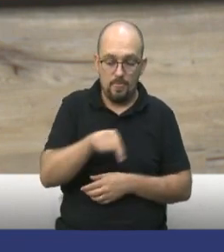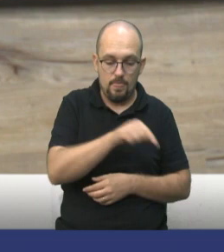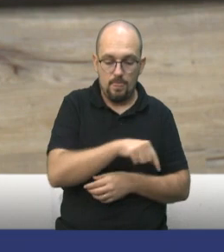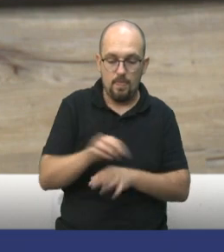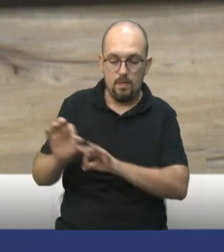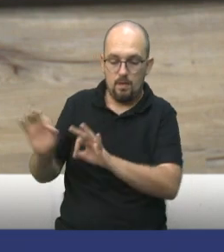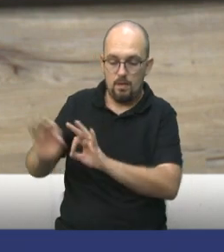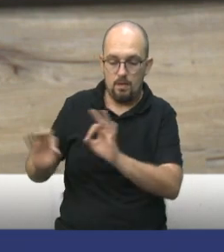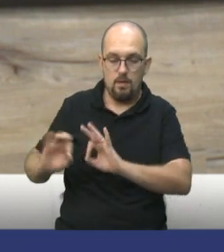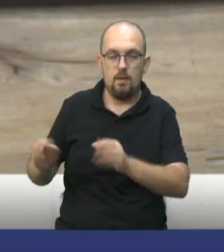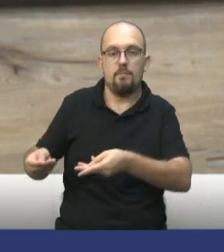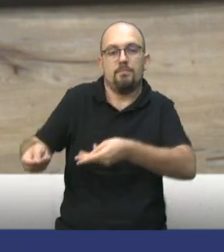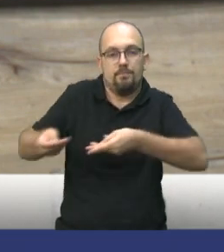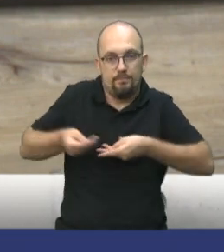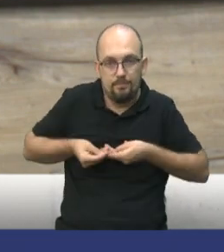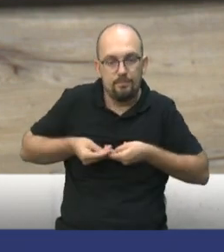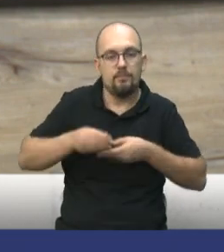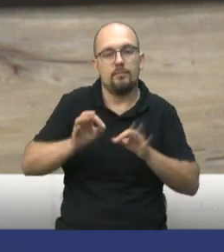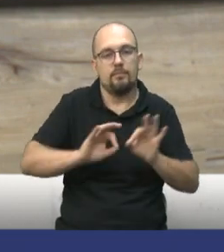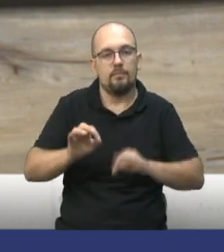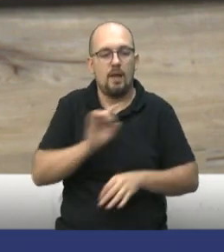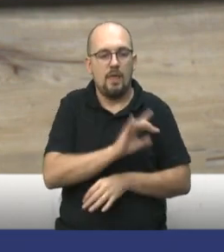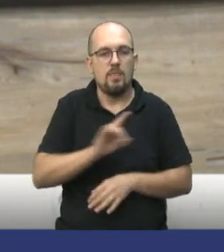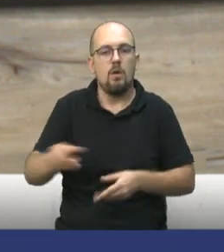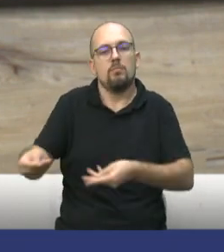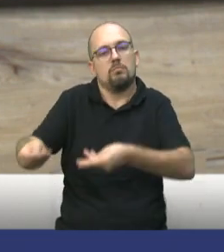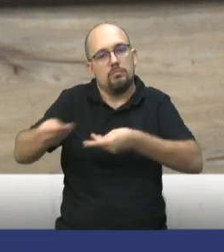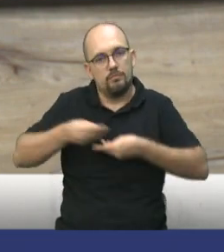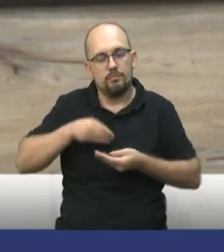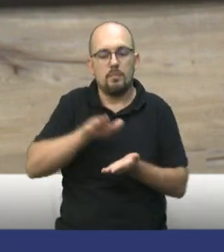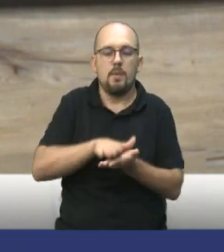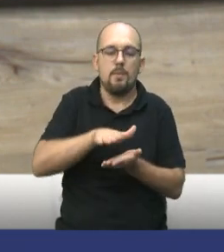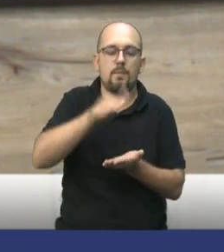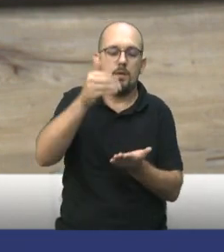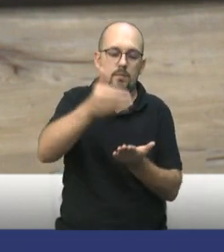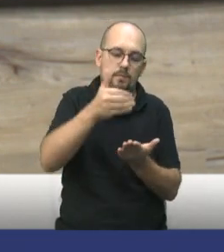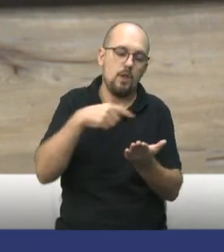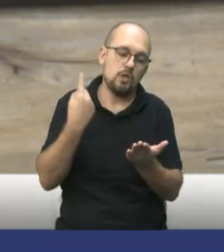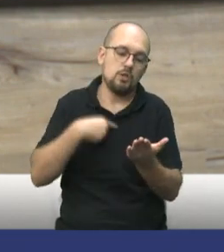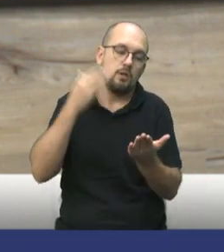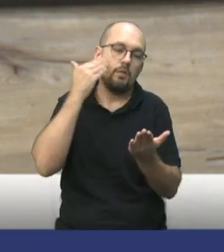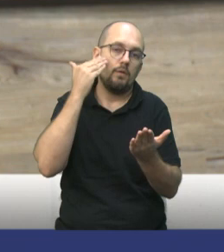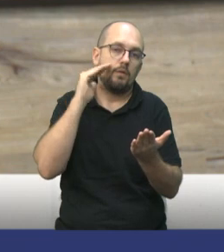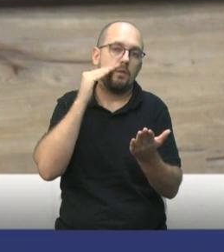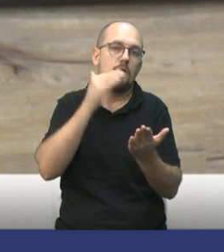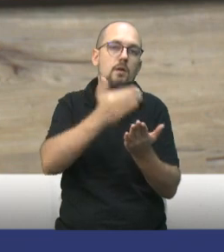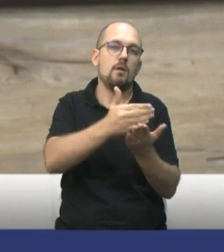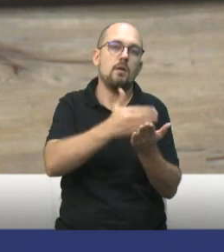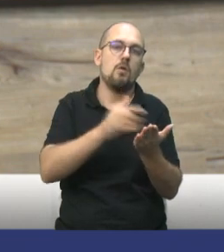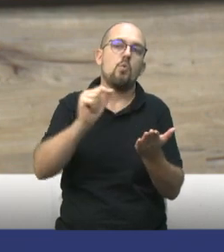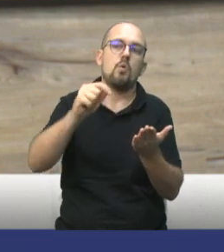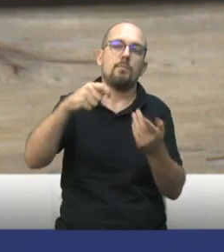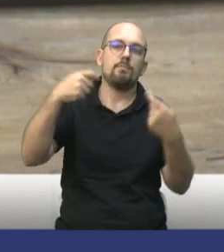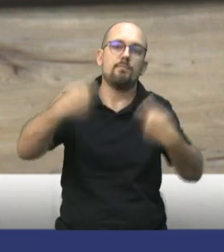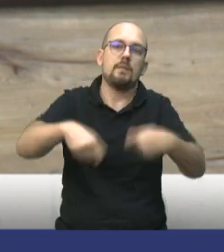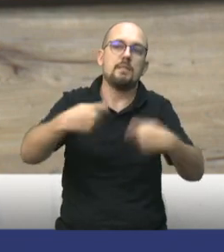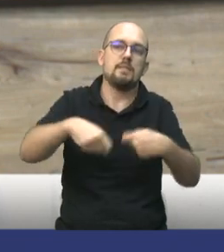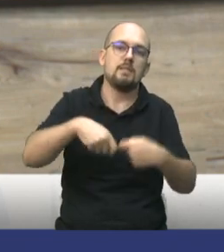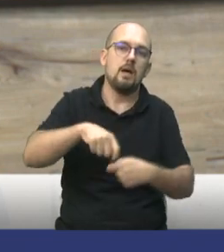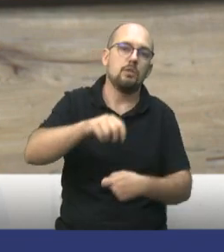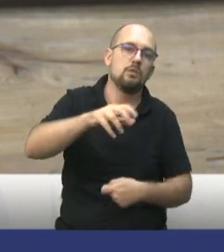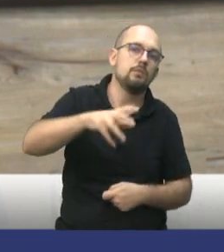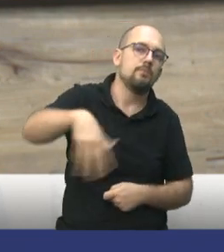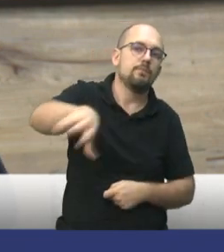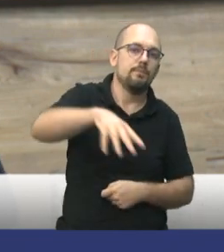E aí, nessas unidades, a gente consegue, então, entender um pouco melhor quais são as necessidades reprimidas. O